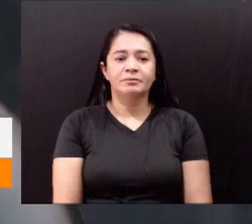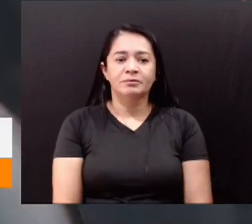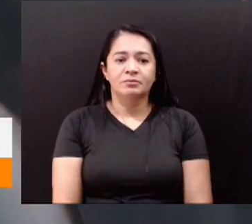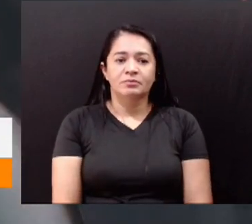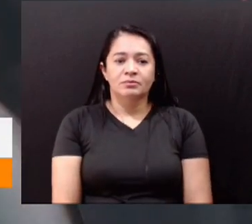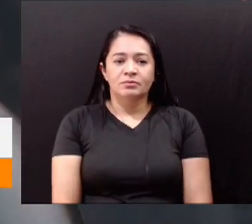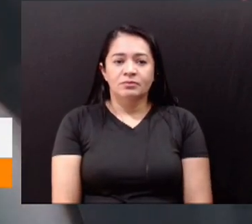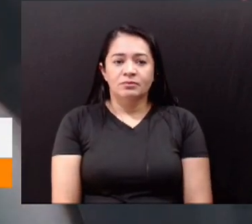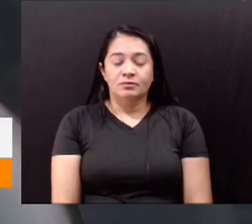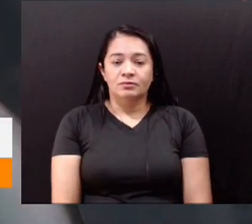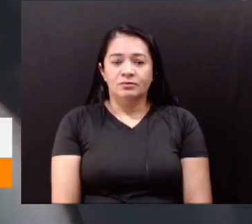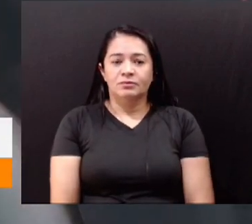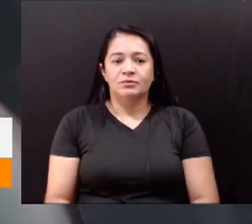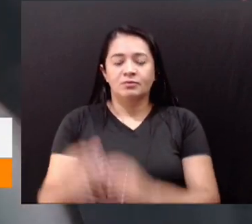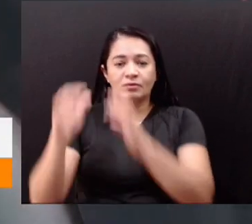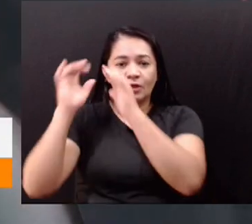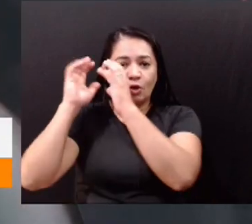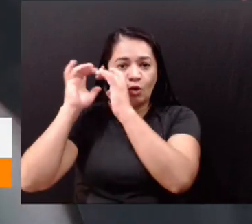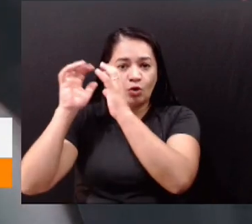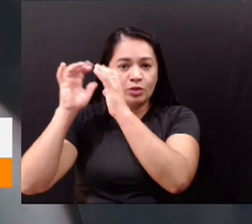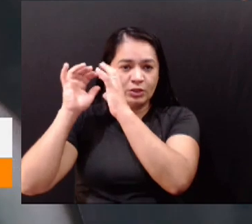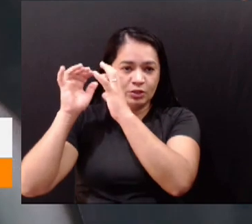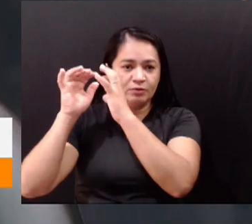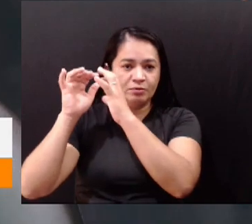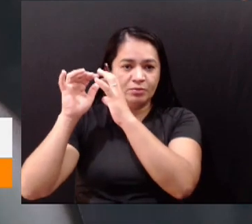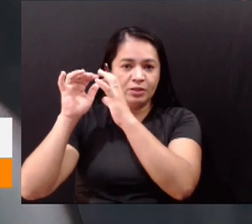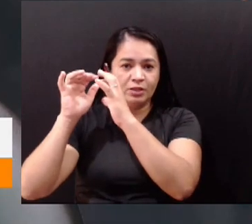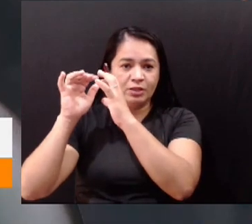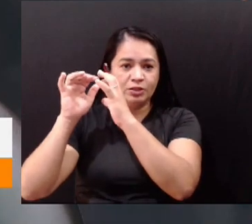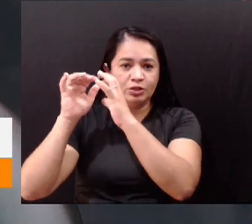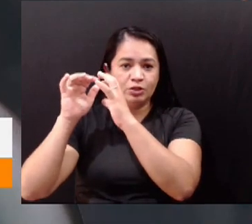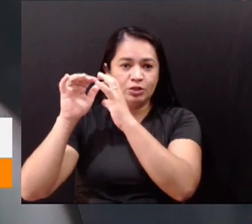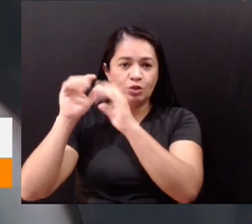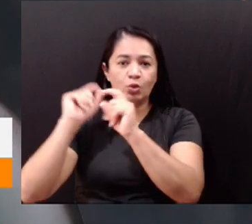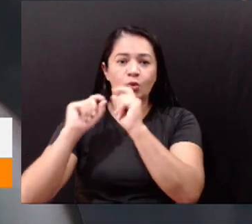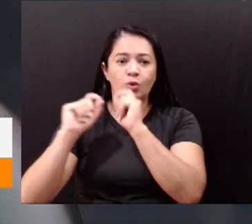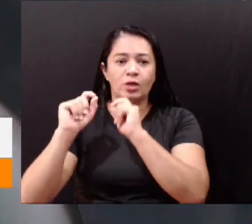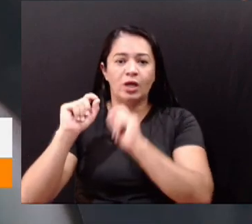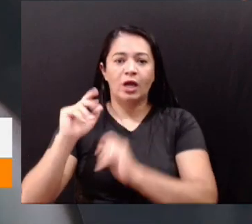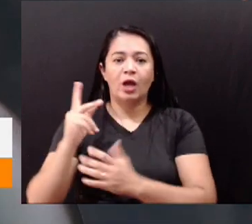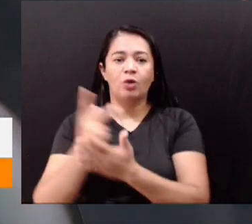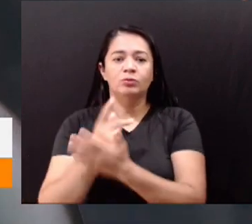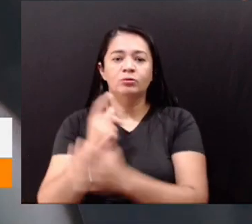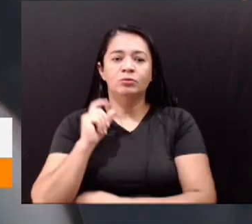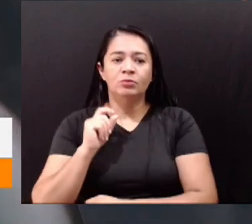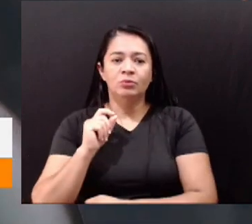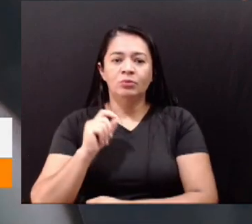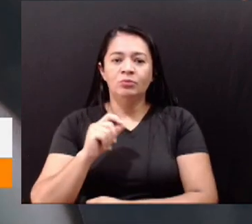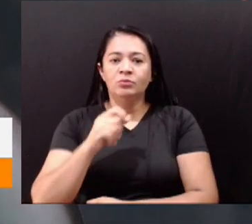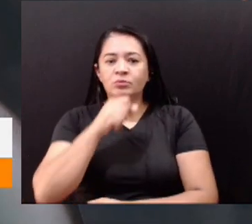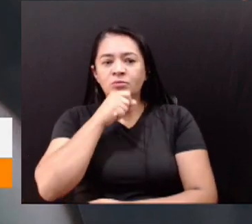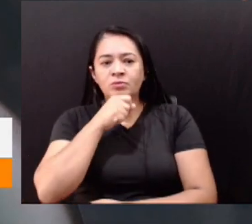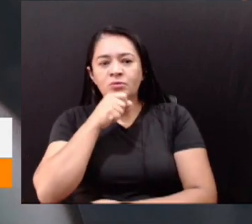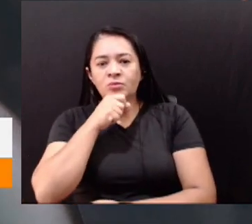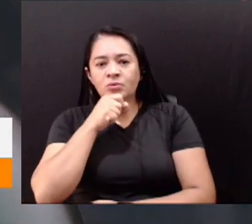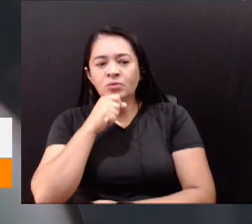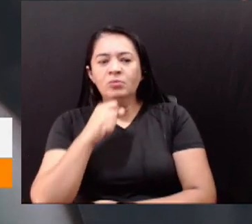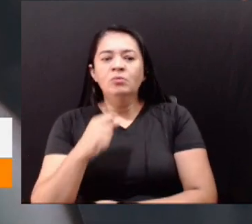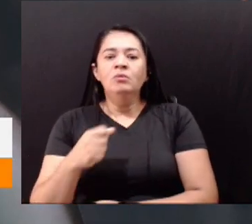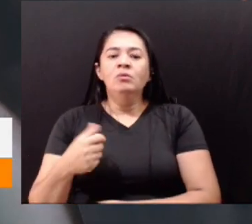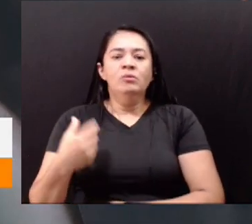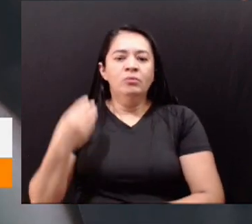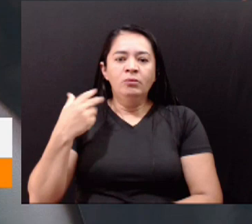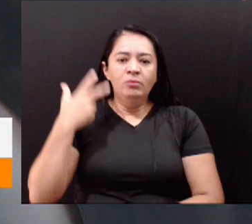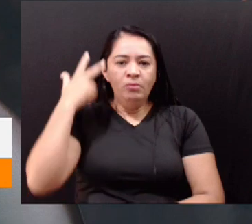cognitivamente tem uma queda, né, assim, com a chegada do envelhecimento, com a vida, naturalmente, a gente tem